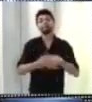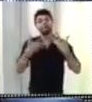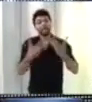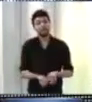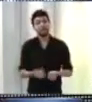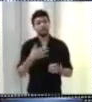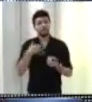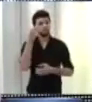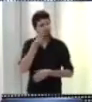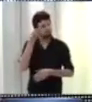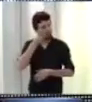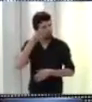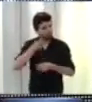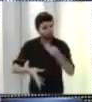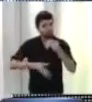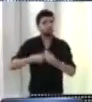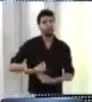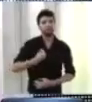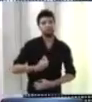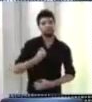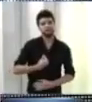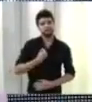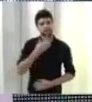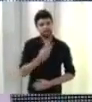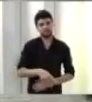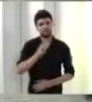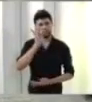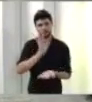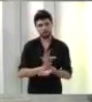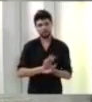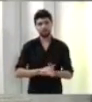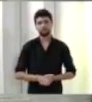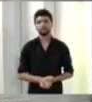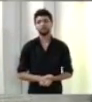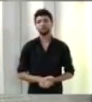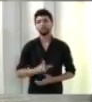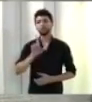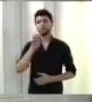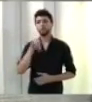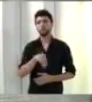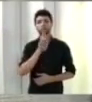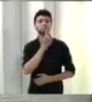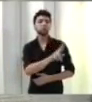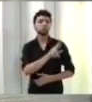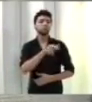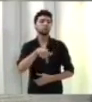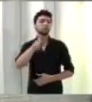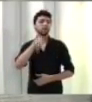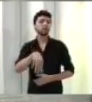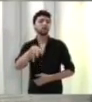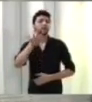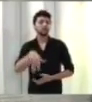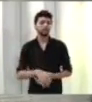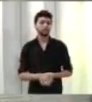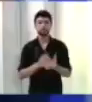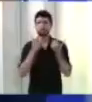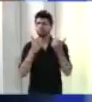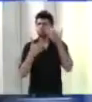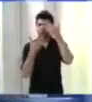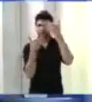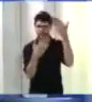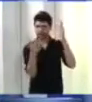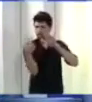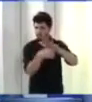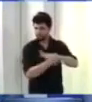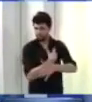minha bagagem, com a minha experiência de vida para gerir Teresina. Comentário de 1 minuto, candidato Quem Quem, por favor. Muito obrigado